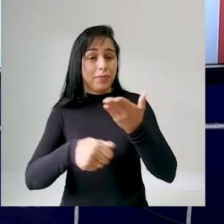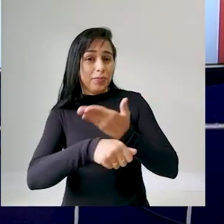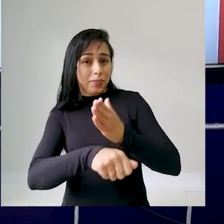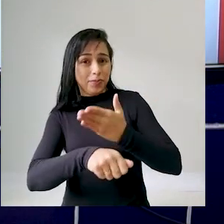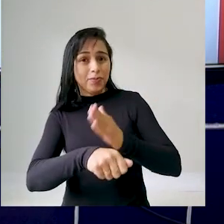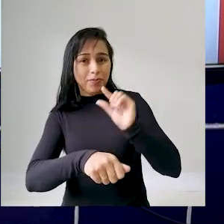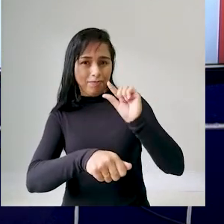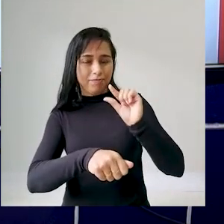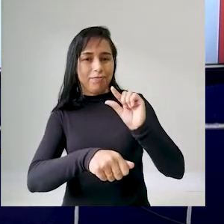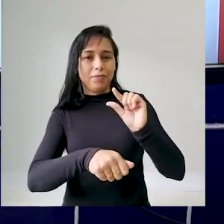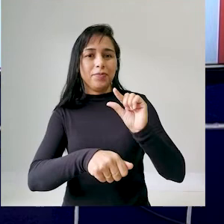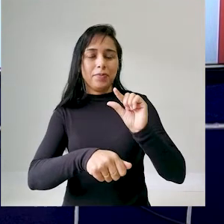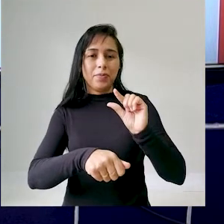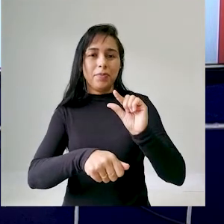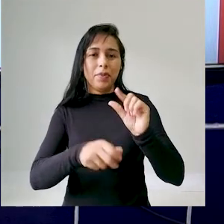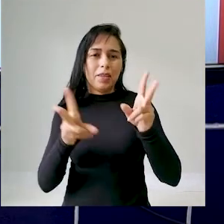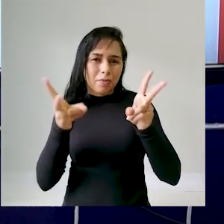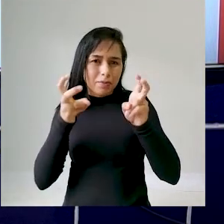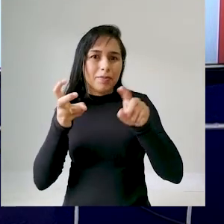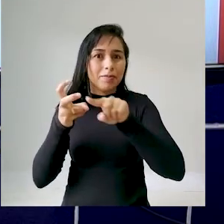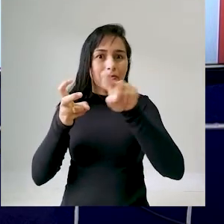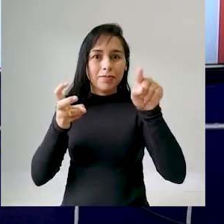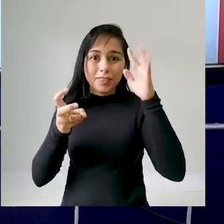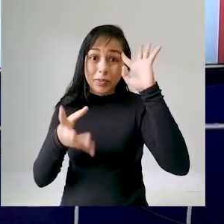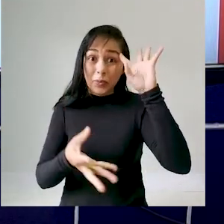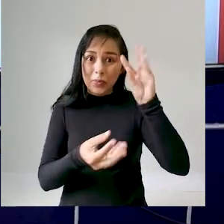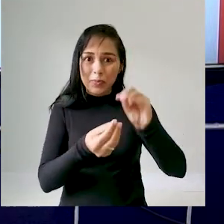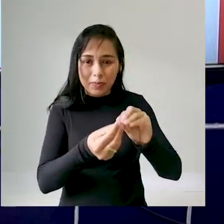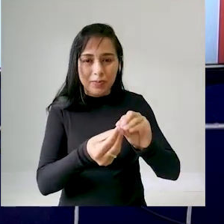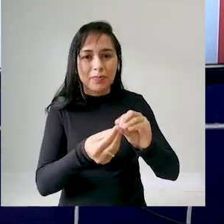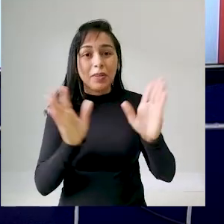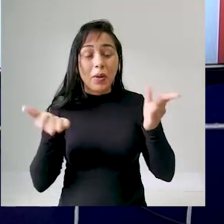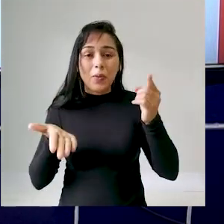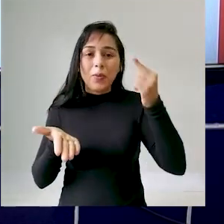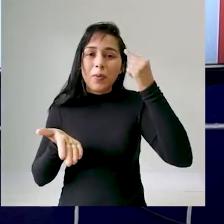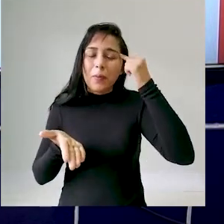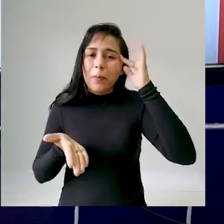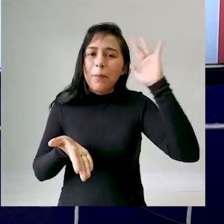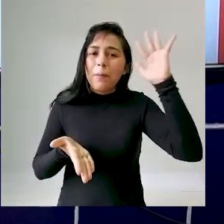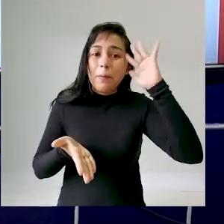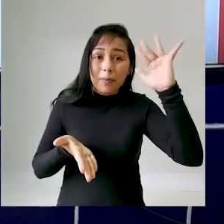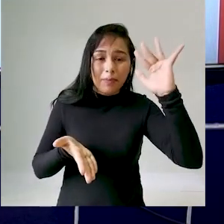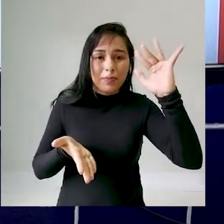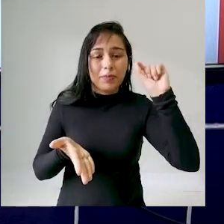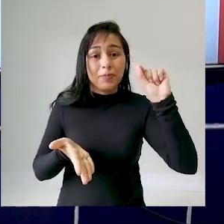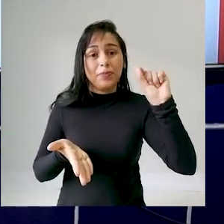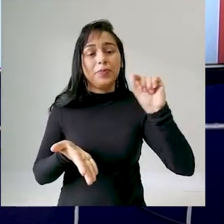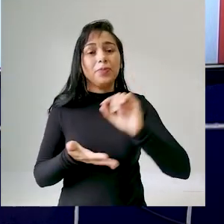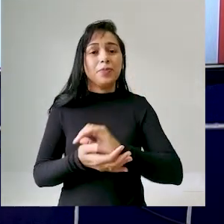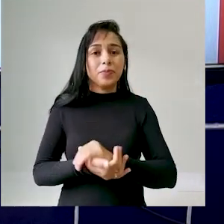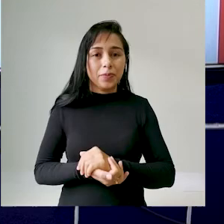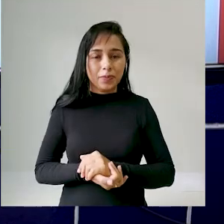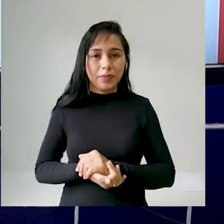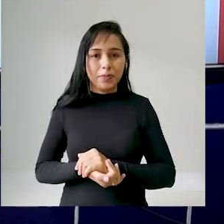Para a gente exercitar melhor, ver se vocês realmente entenderam, vamos imaginar a seguinte